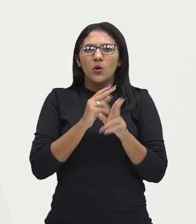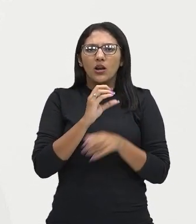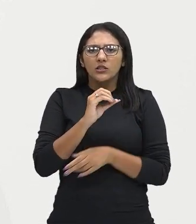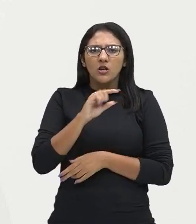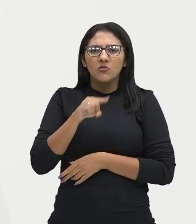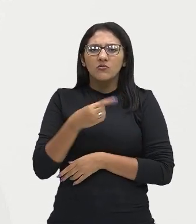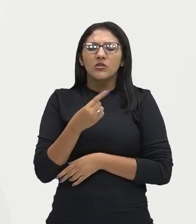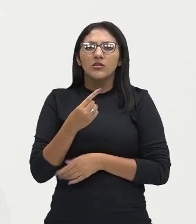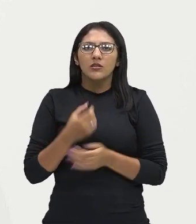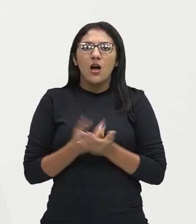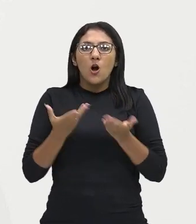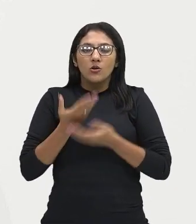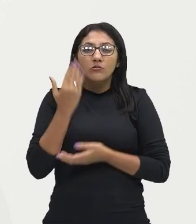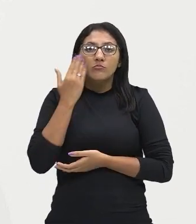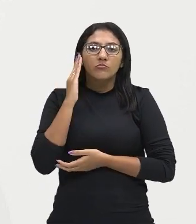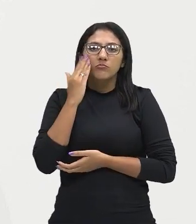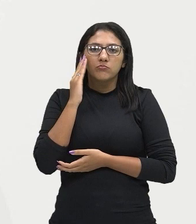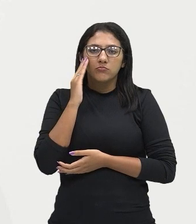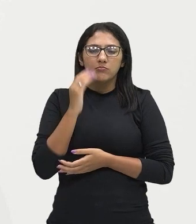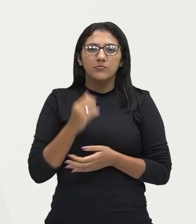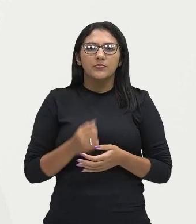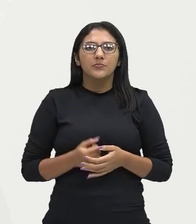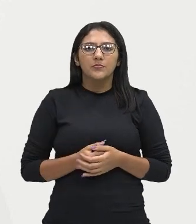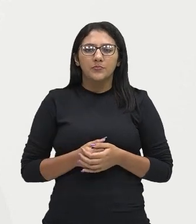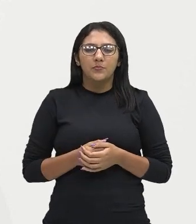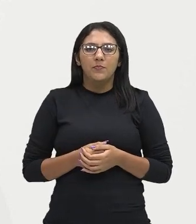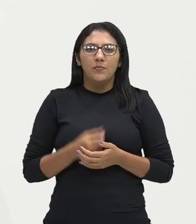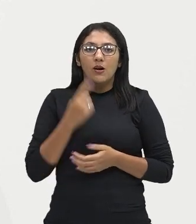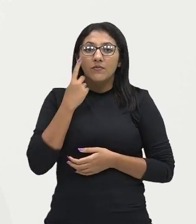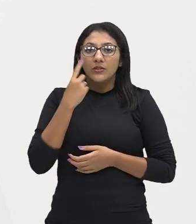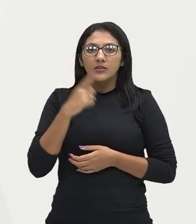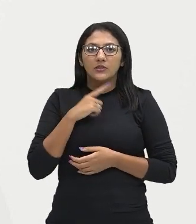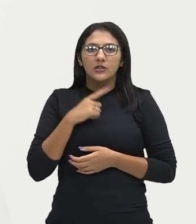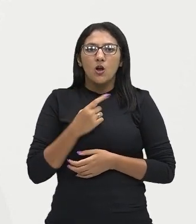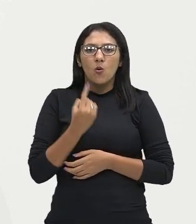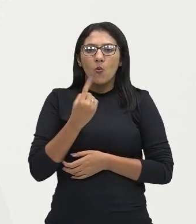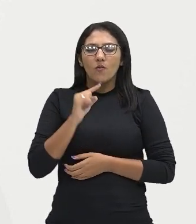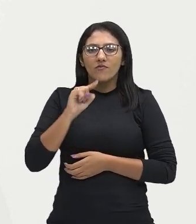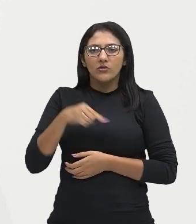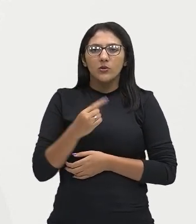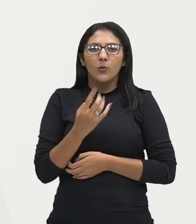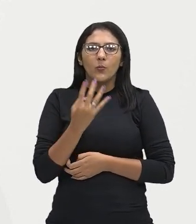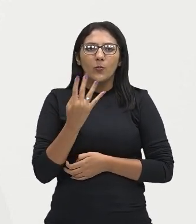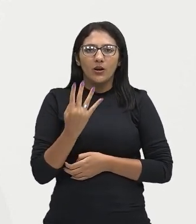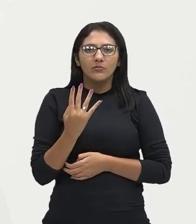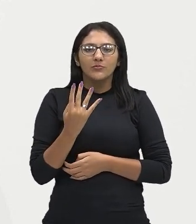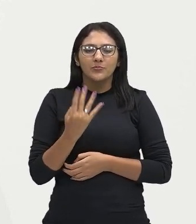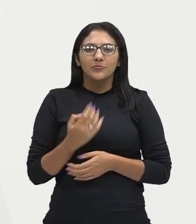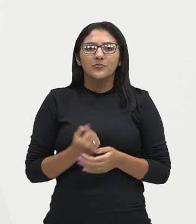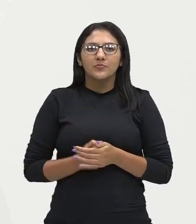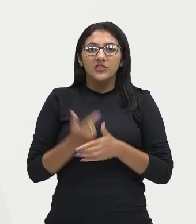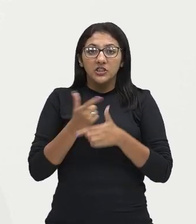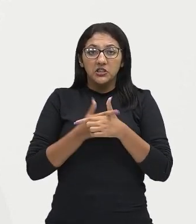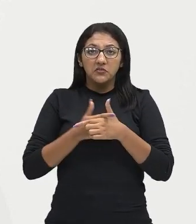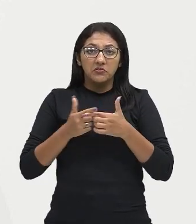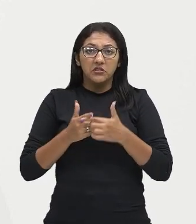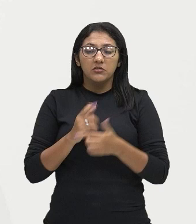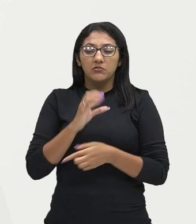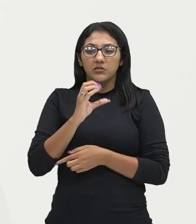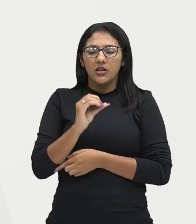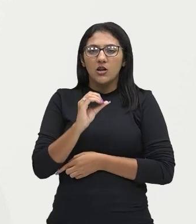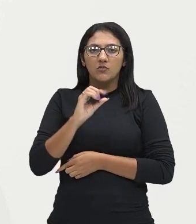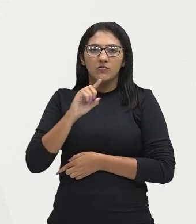já ter essa percepção aqui, ó. Temos aqui o número 1,4 dividido por